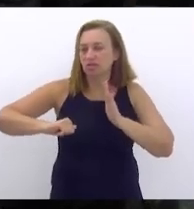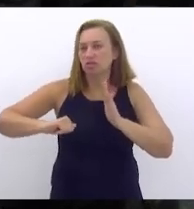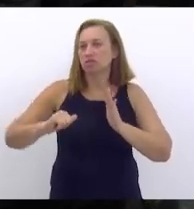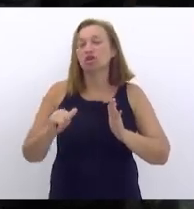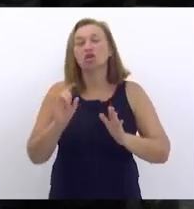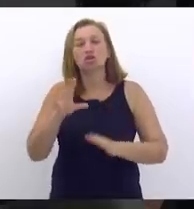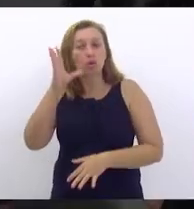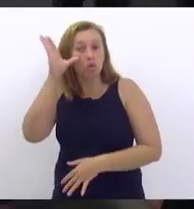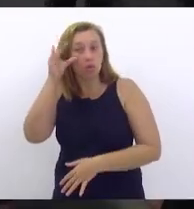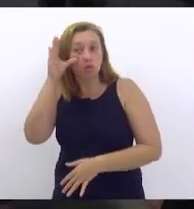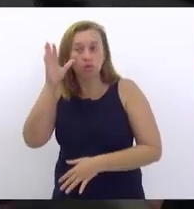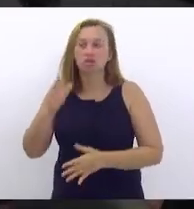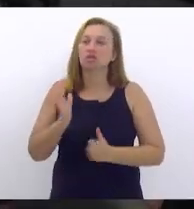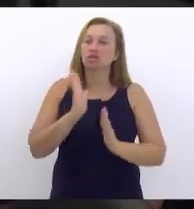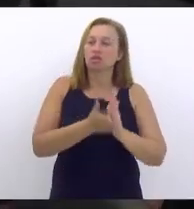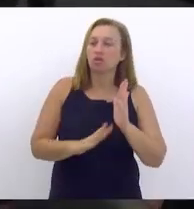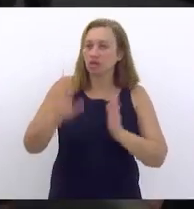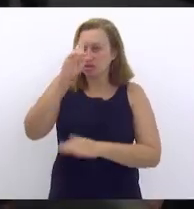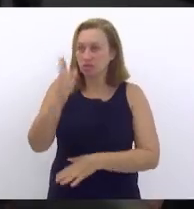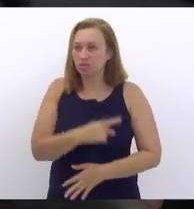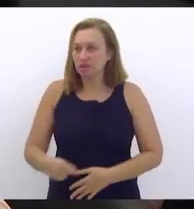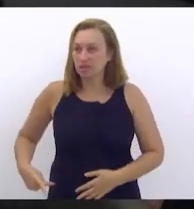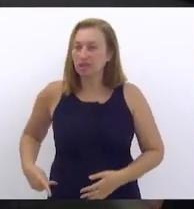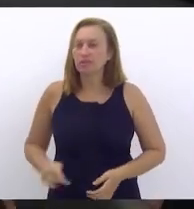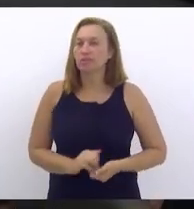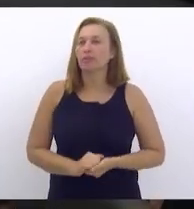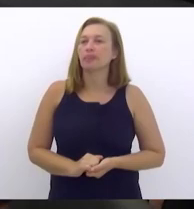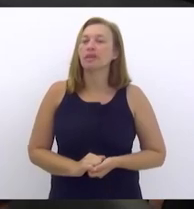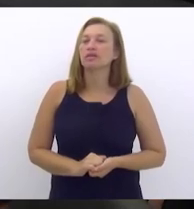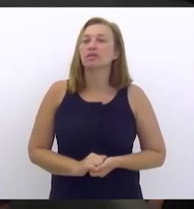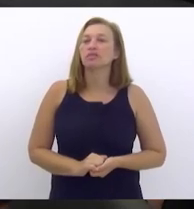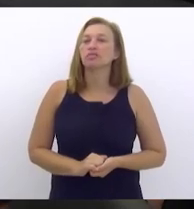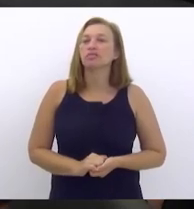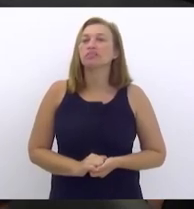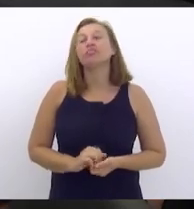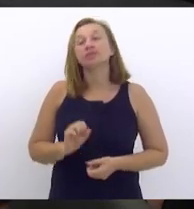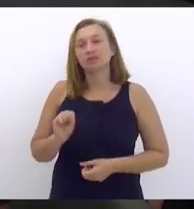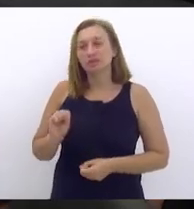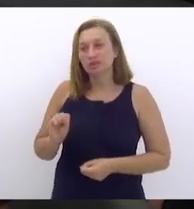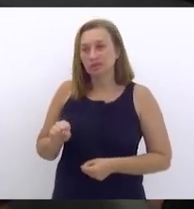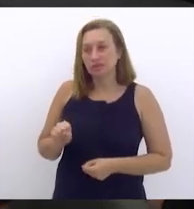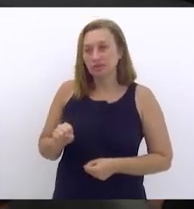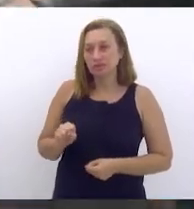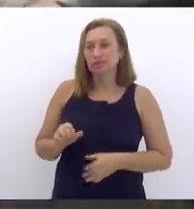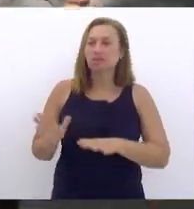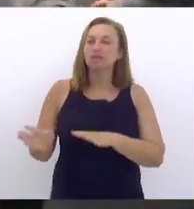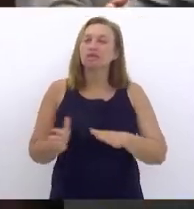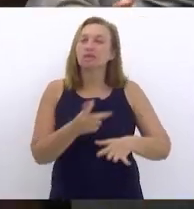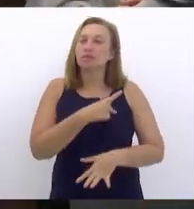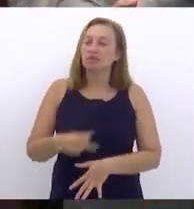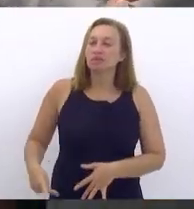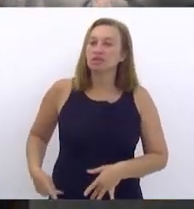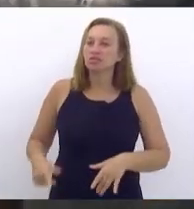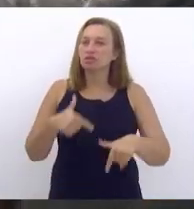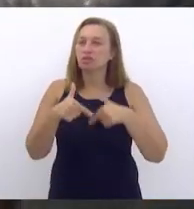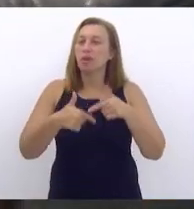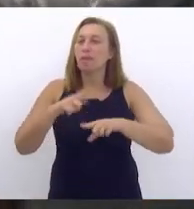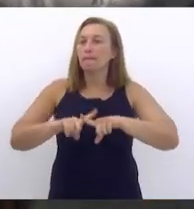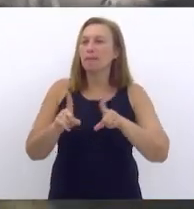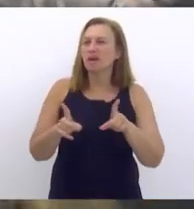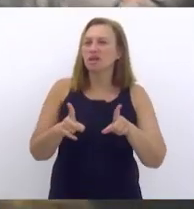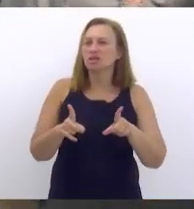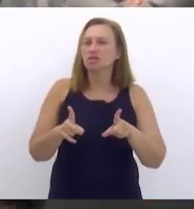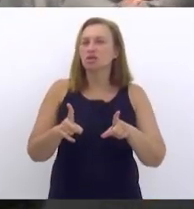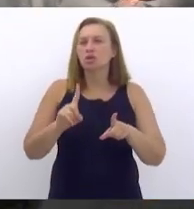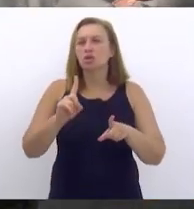a curiosidade. Questão de ordem, presidente. Vossa Excelência, claro que é decisão da presidência dos trabalhos, mas o projeto não